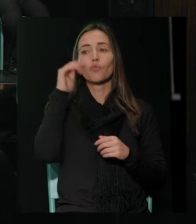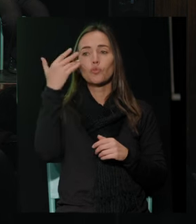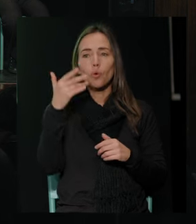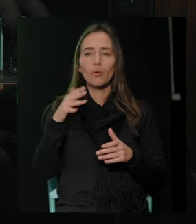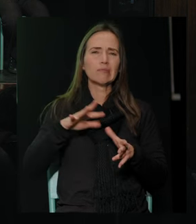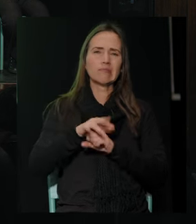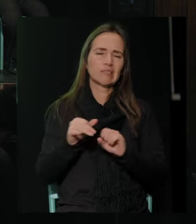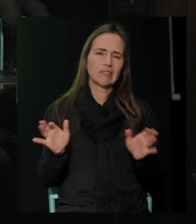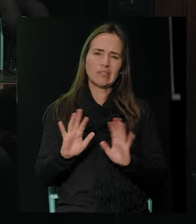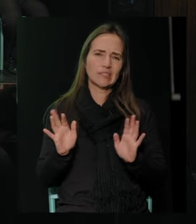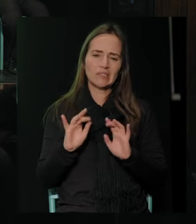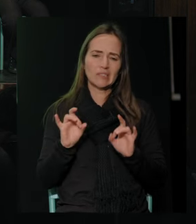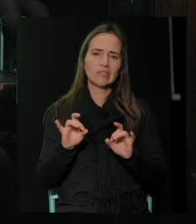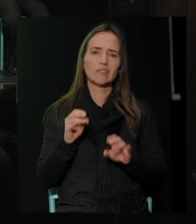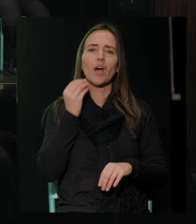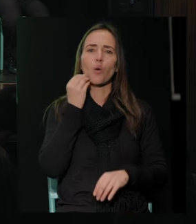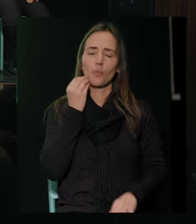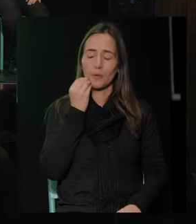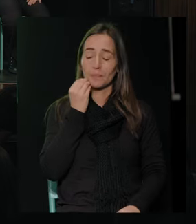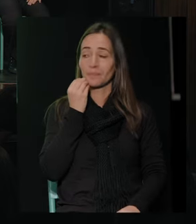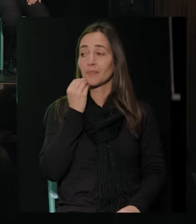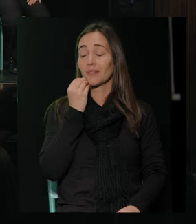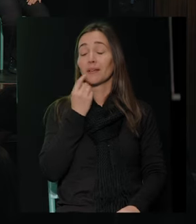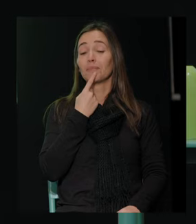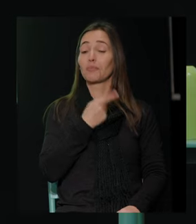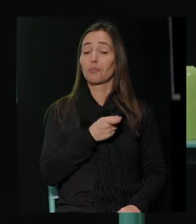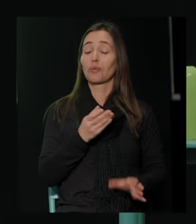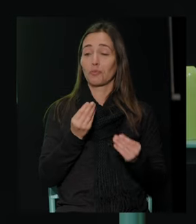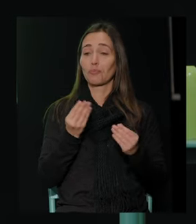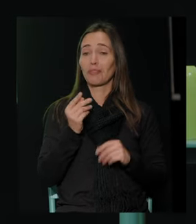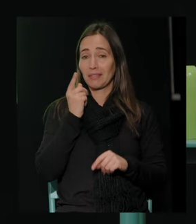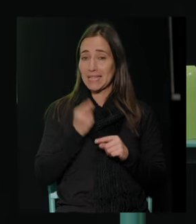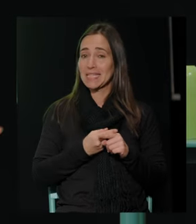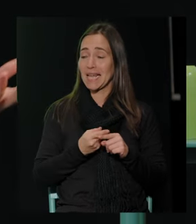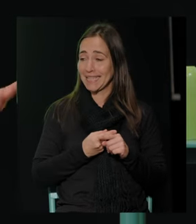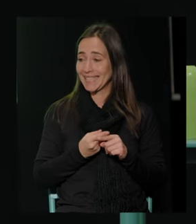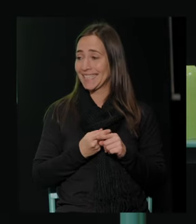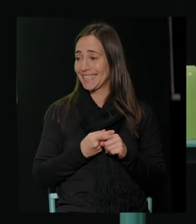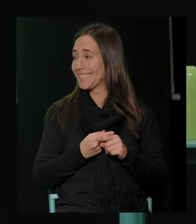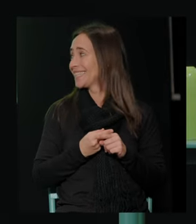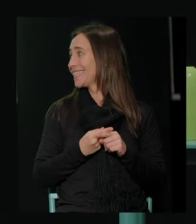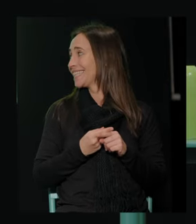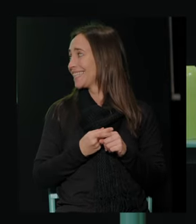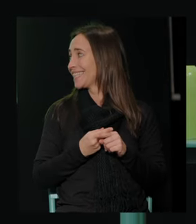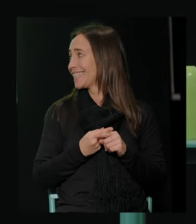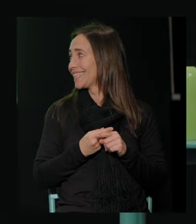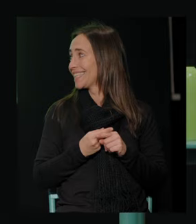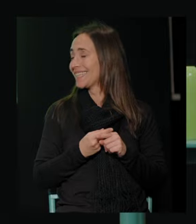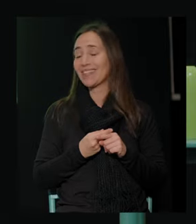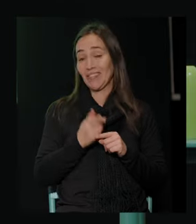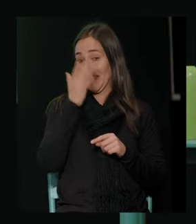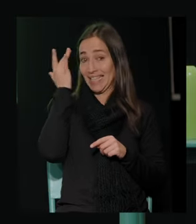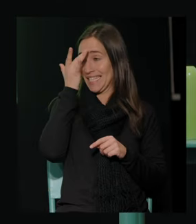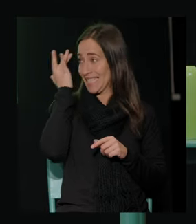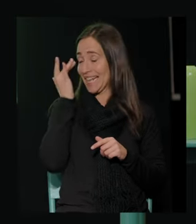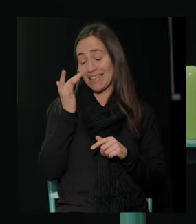catástrofe? Sim, essa é uma pergunta muito interessante, até porque... Claro. Facílimas Até,